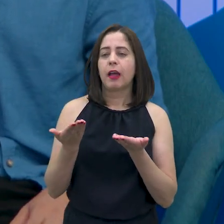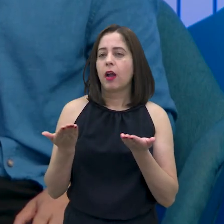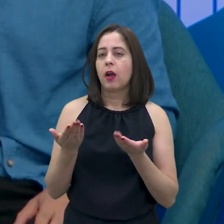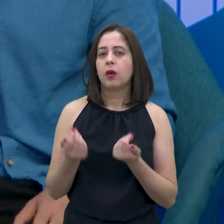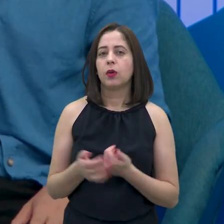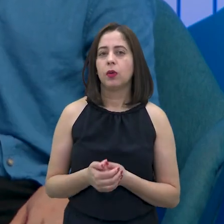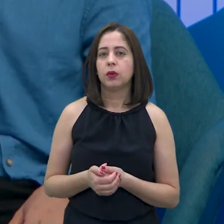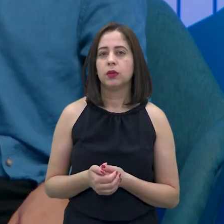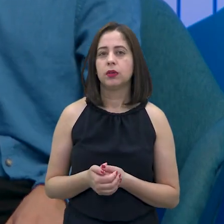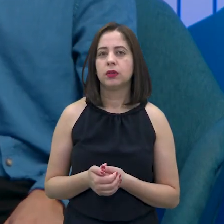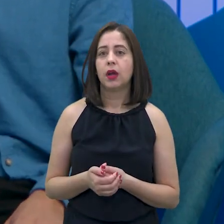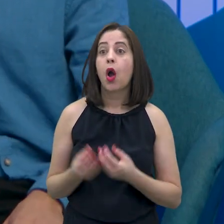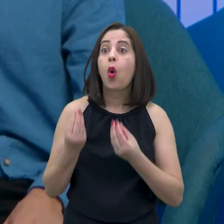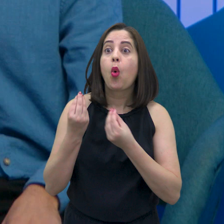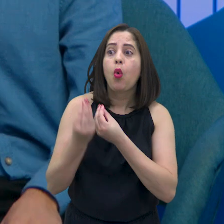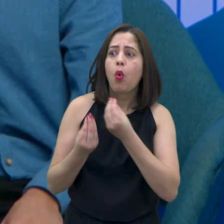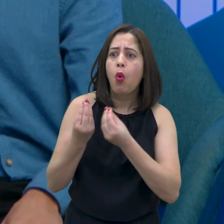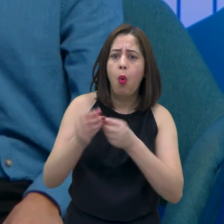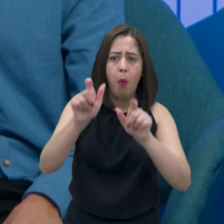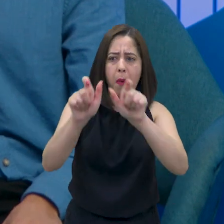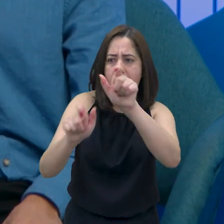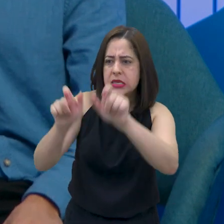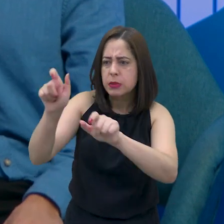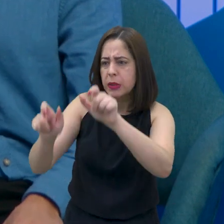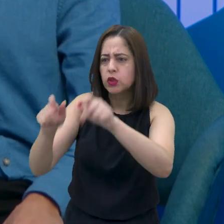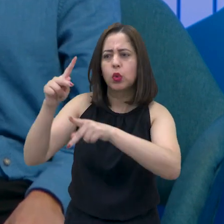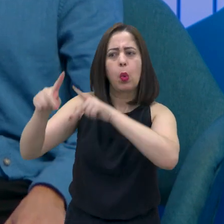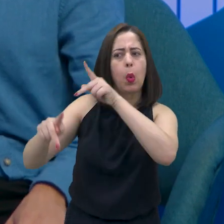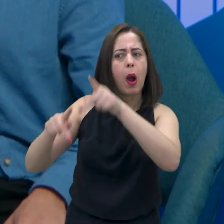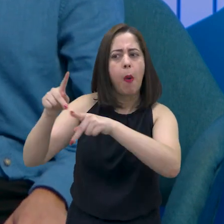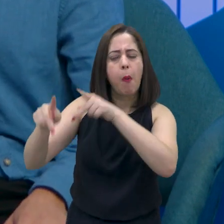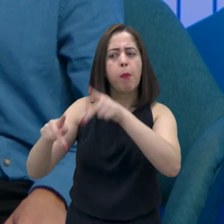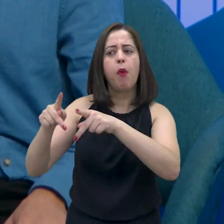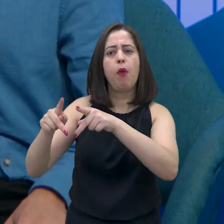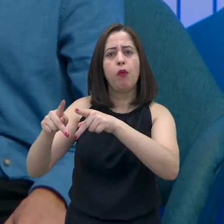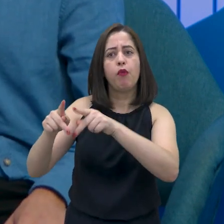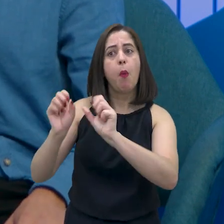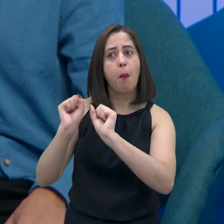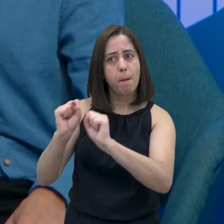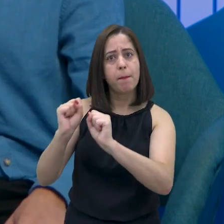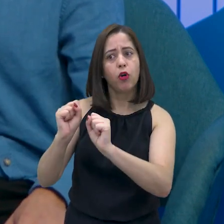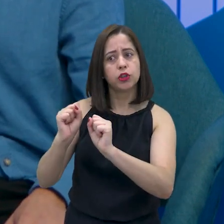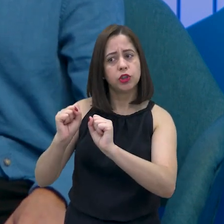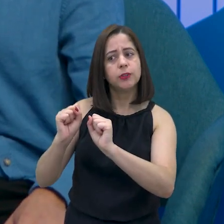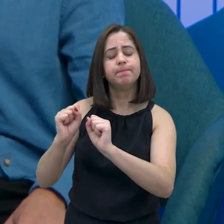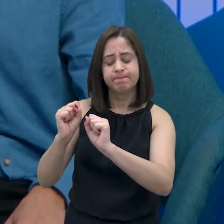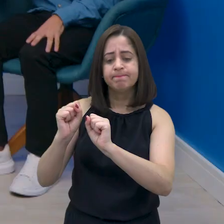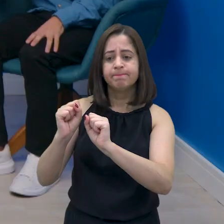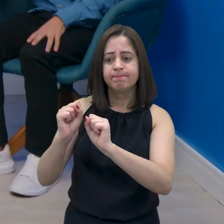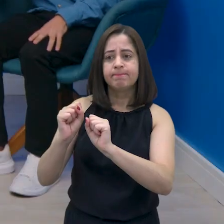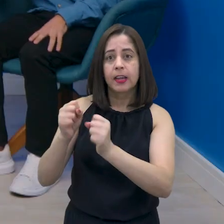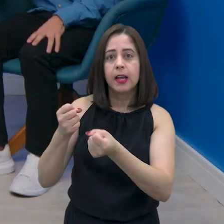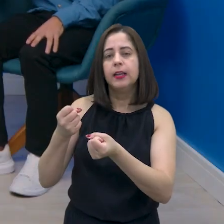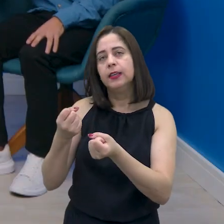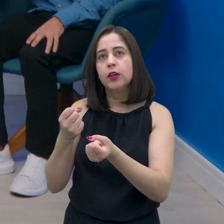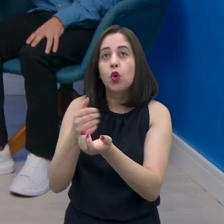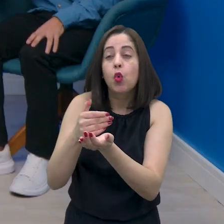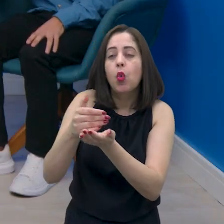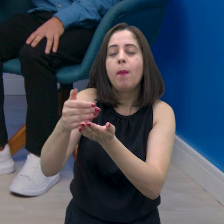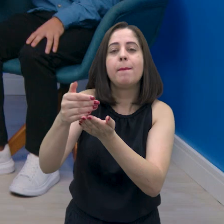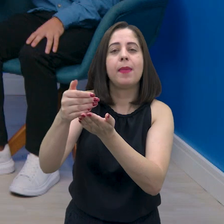né? Como que o cidadão deve continuar exercendo o seu papel agora? Como que a gente